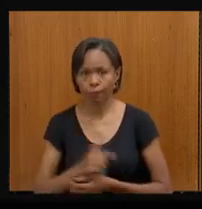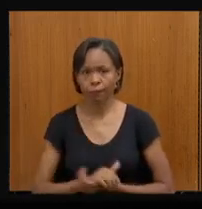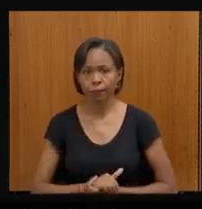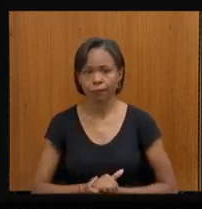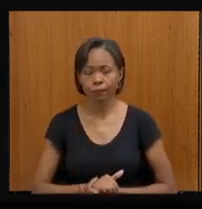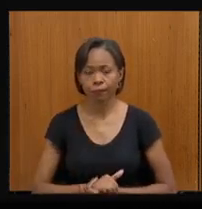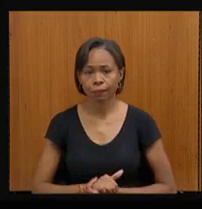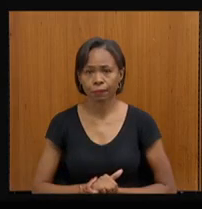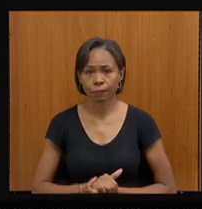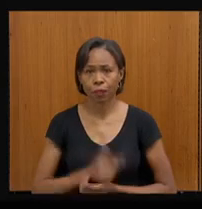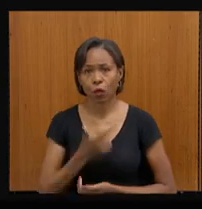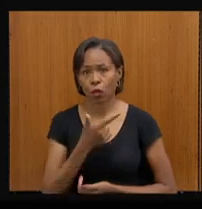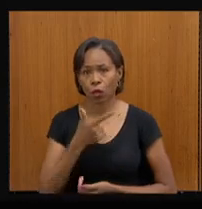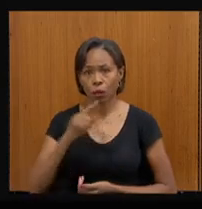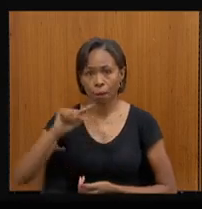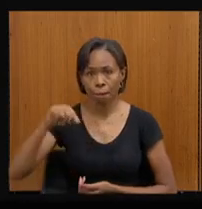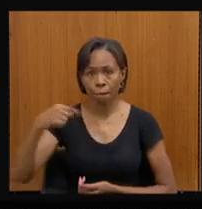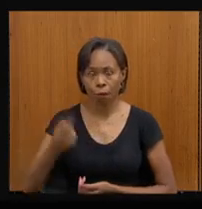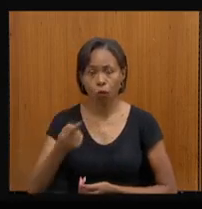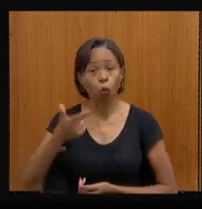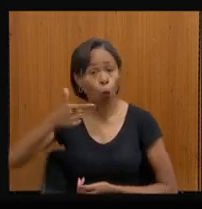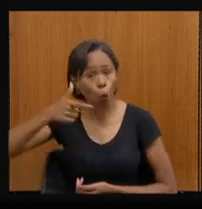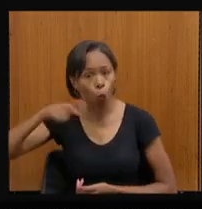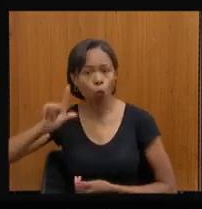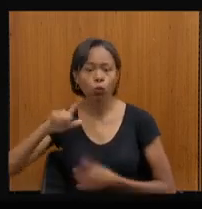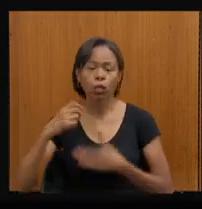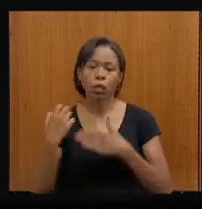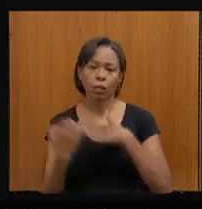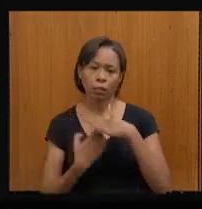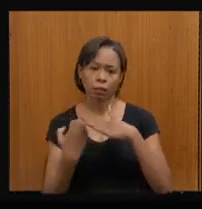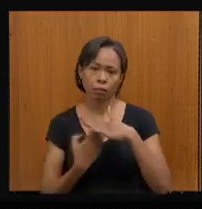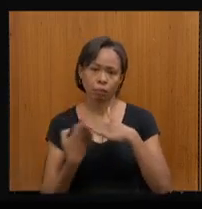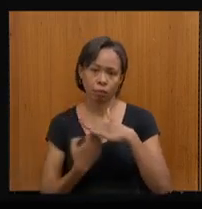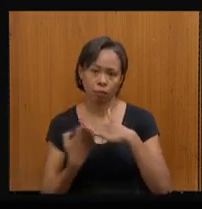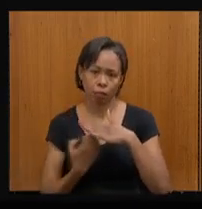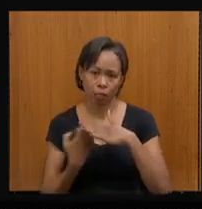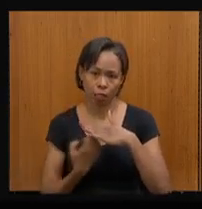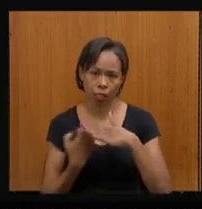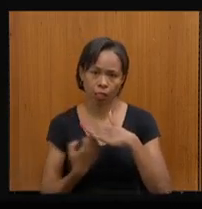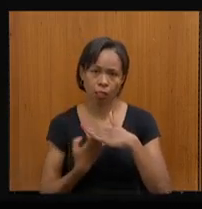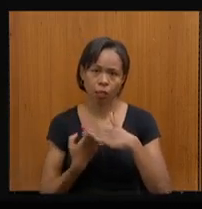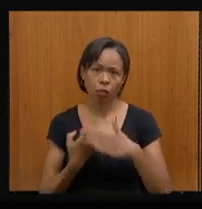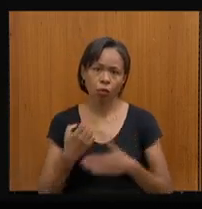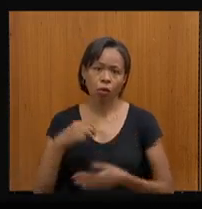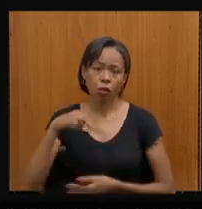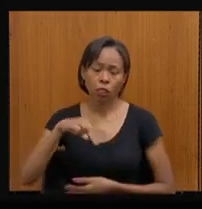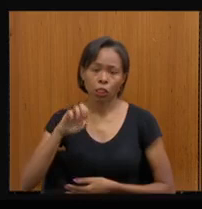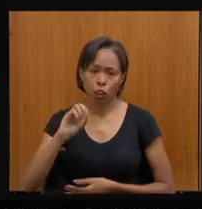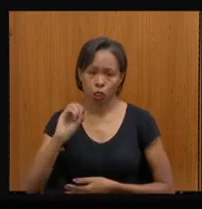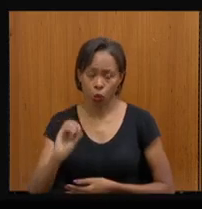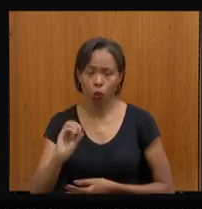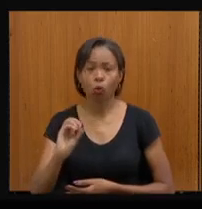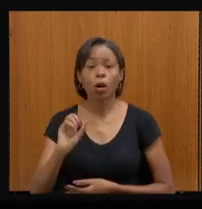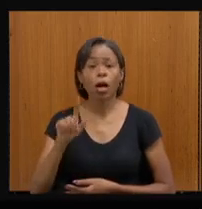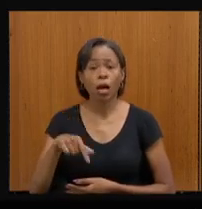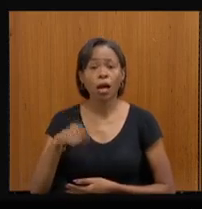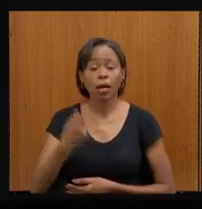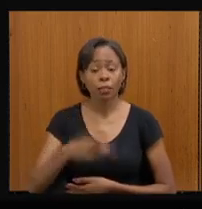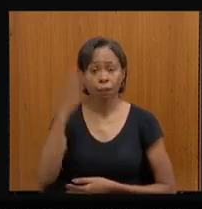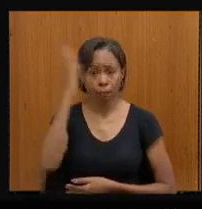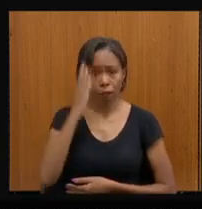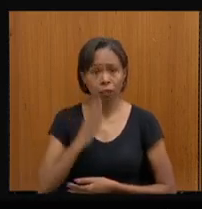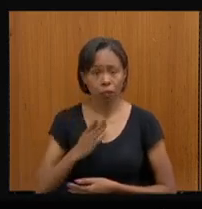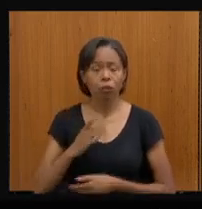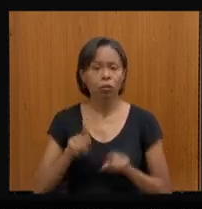posteriormente a neoenergia outra empresa de origem espanhola o grande presença aqui no